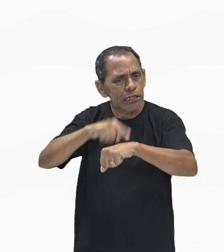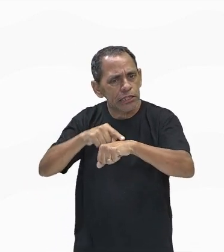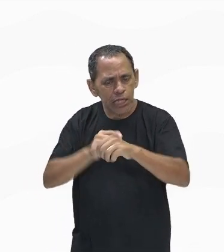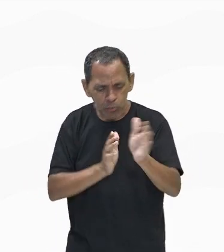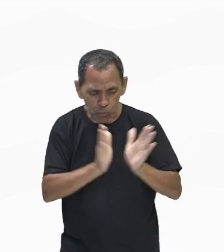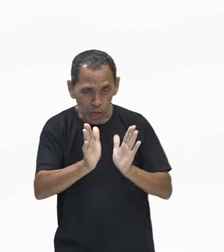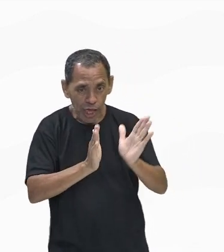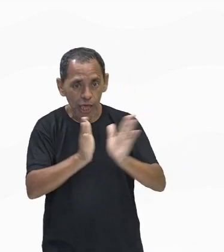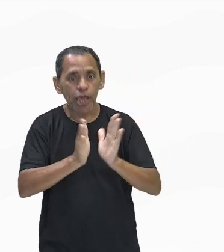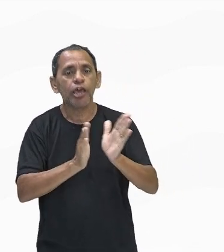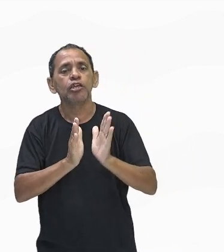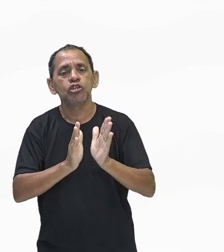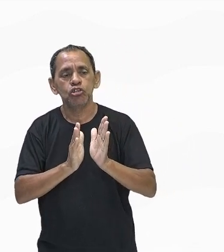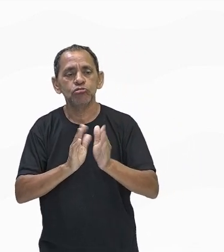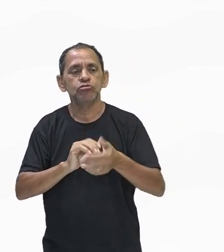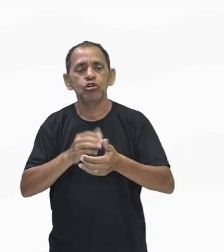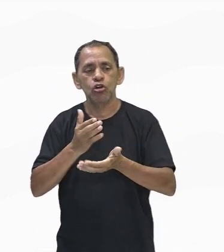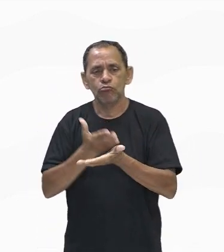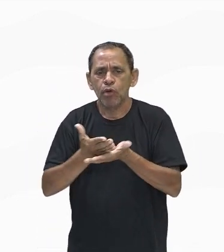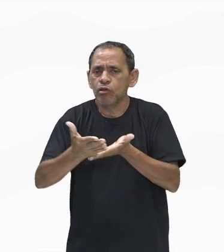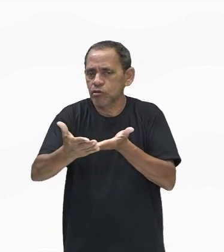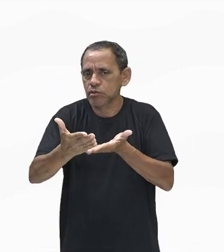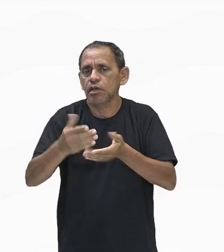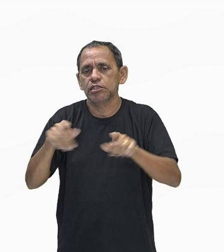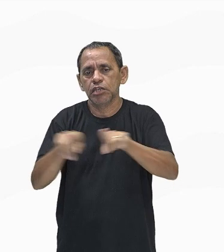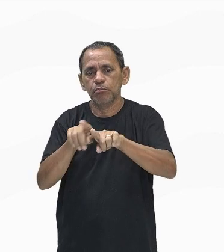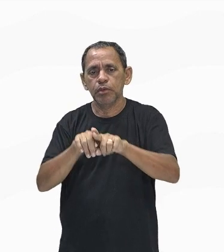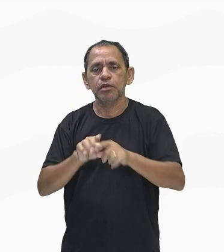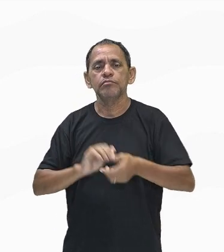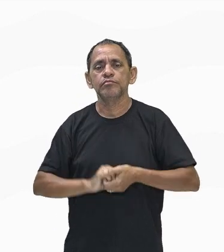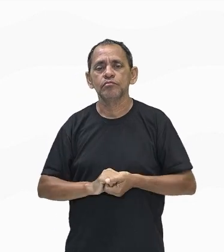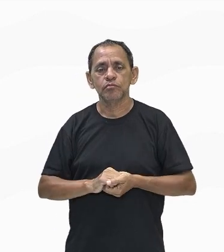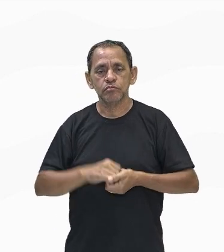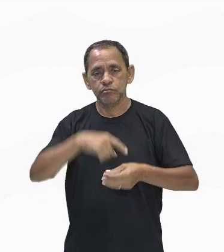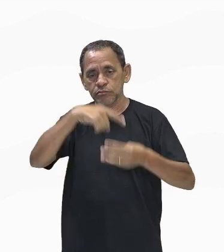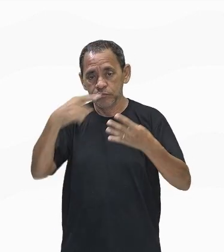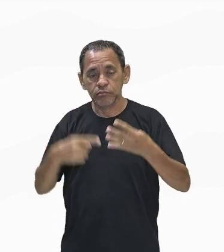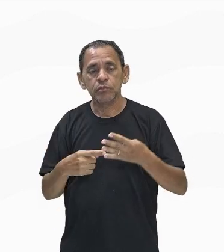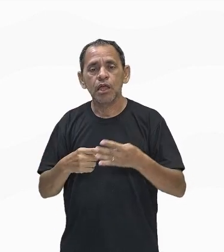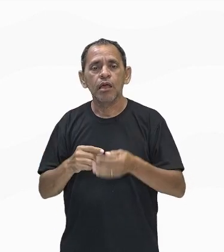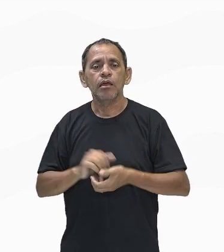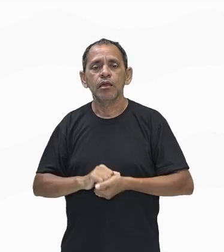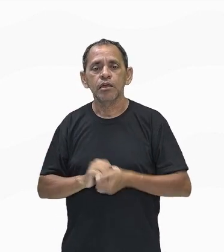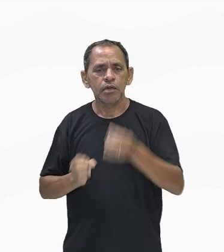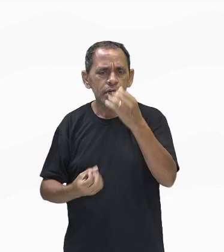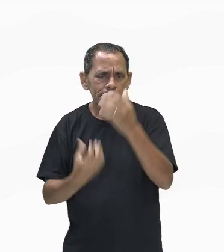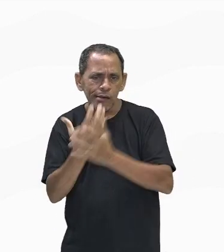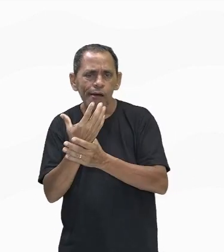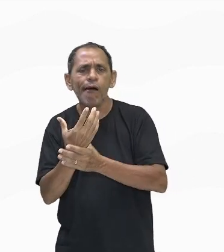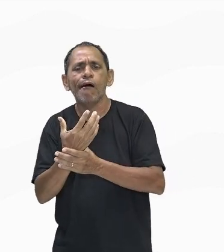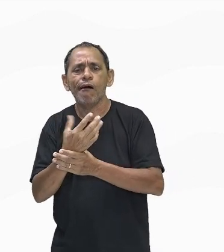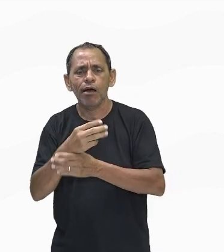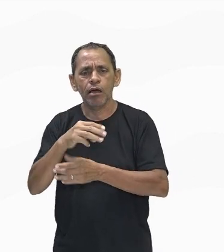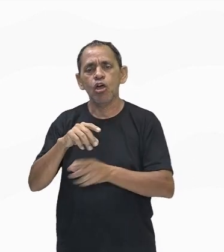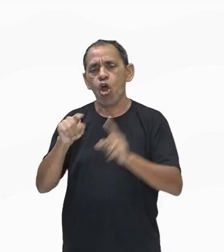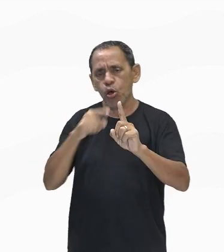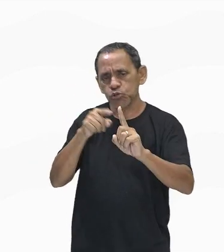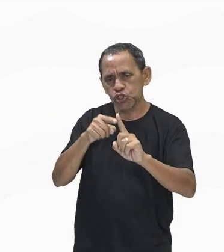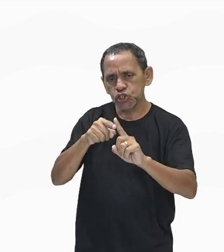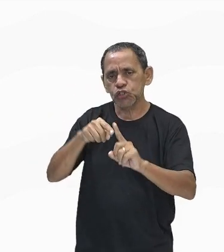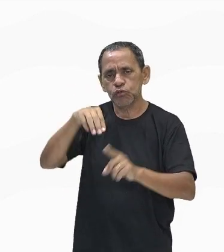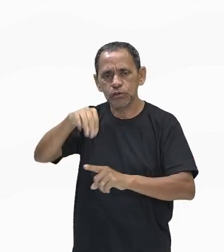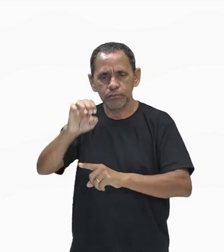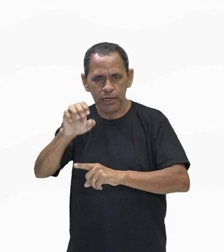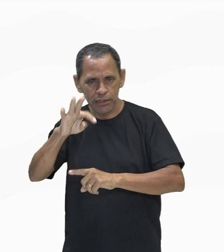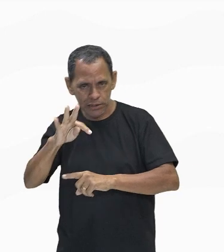prazo definidos são chamados de metas. Quarto, estimular metas, conseguir entender melhor o